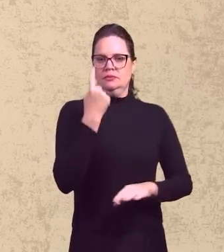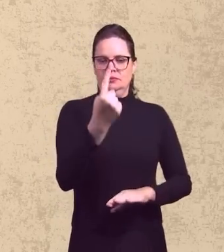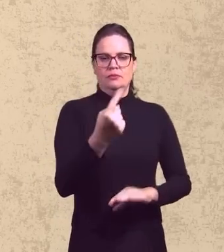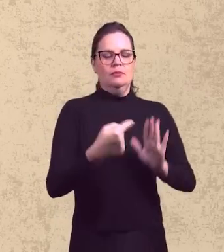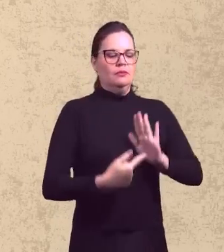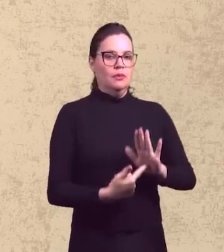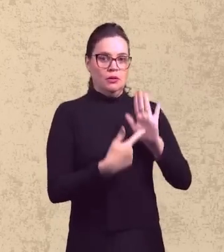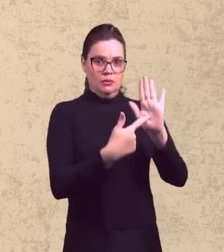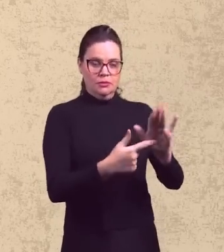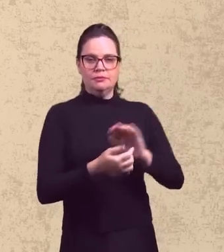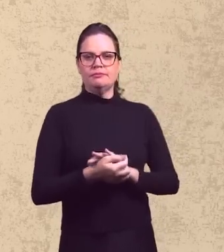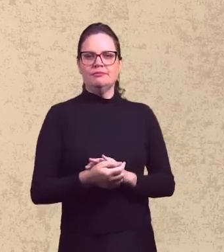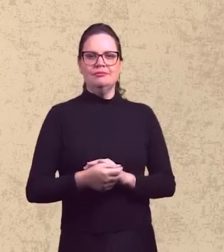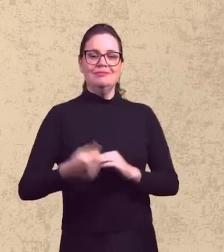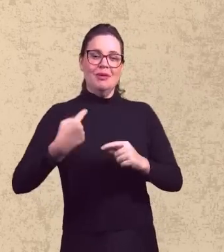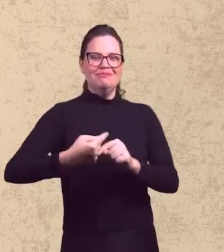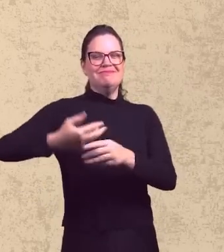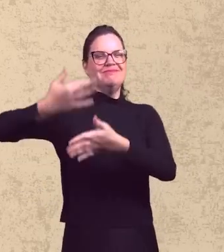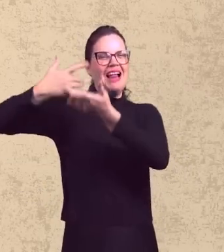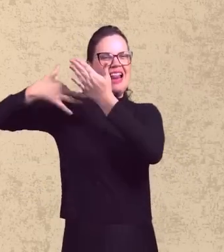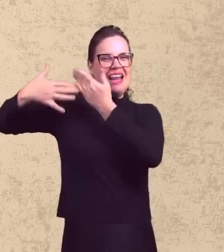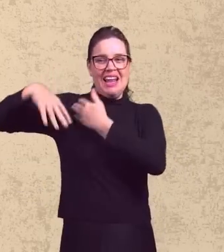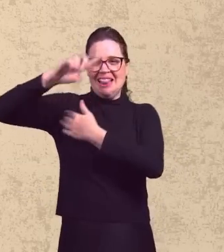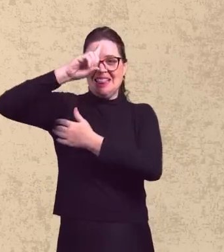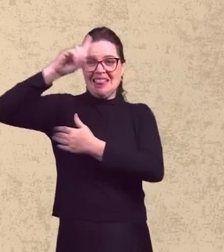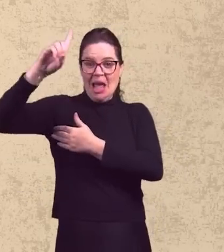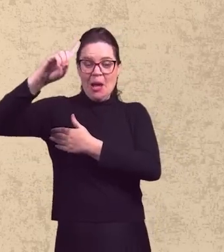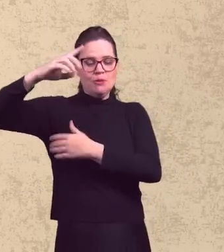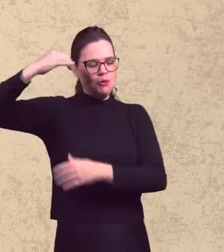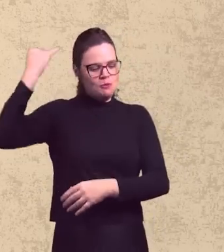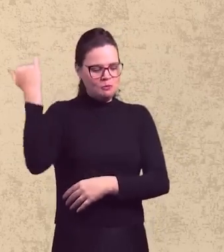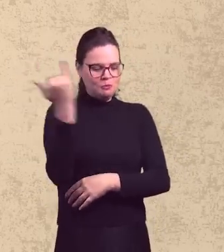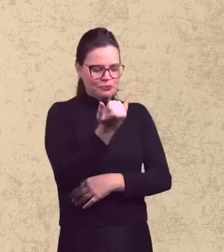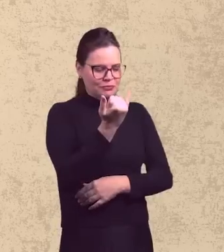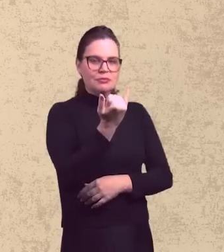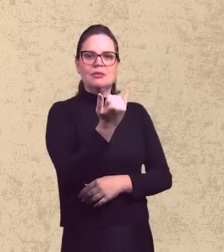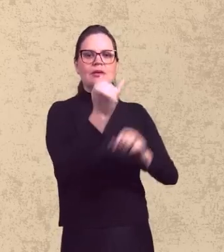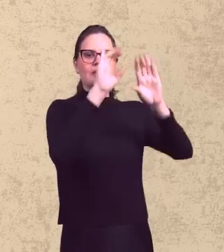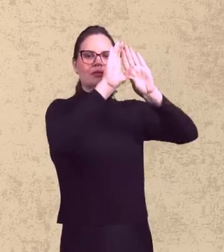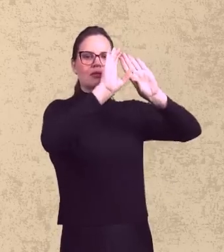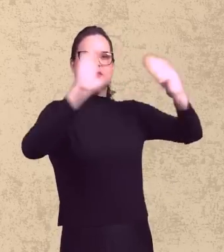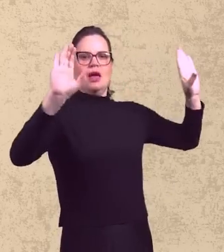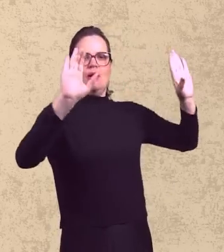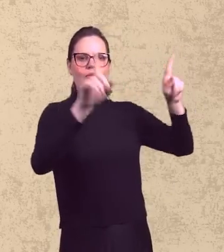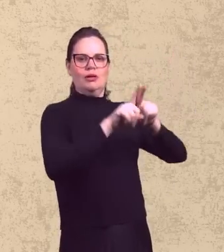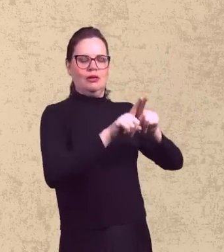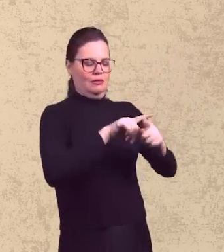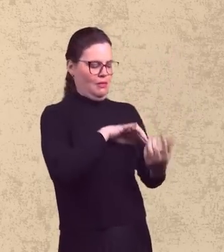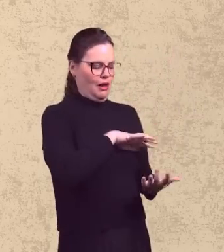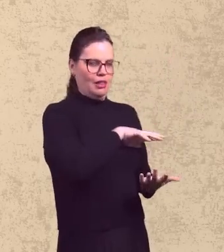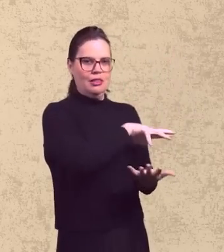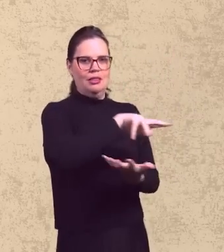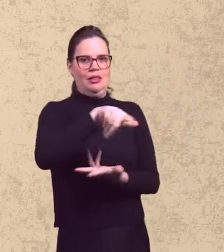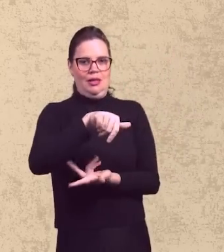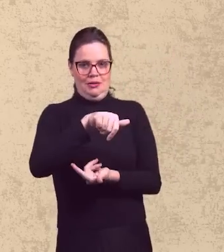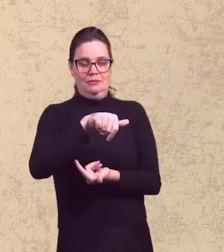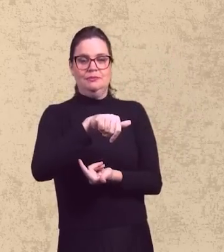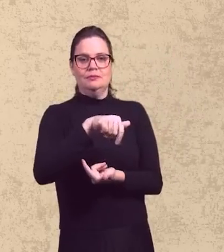1 diz assim: no princípio criou Deus os céus e a